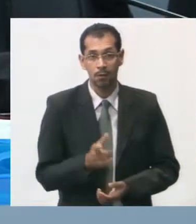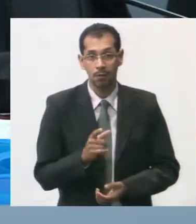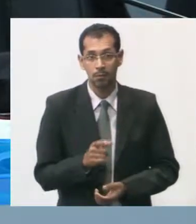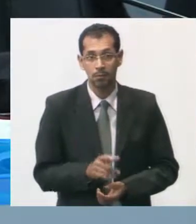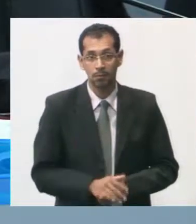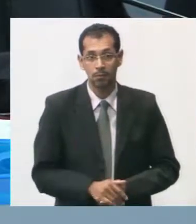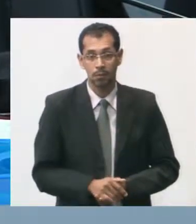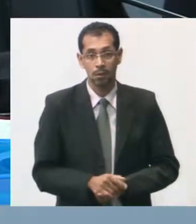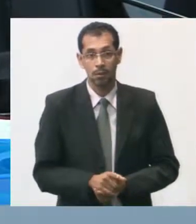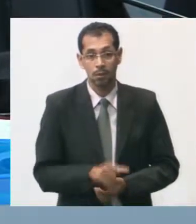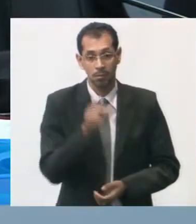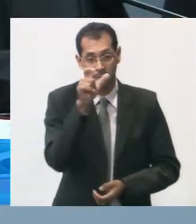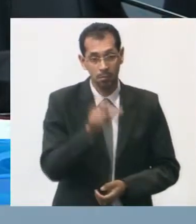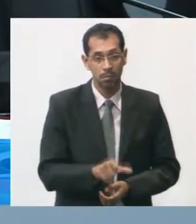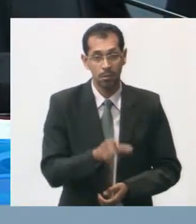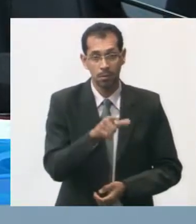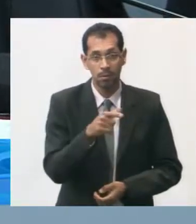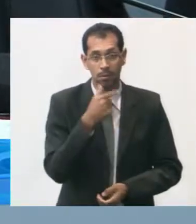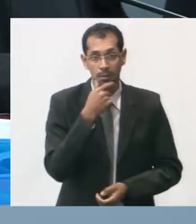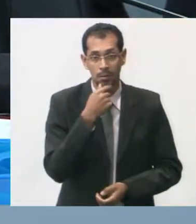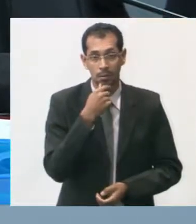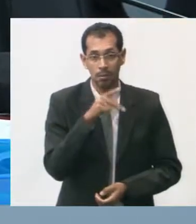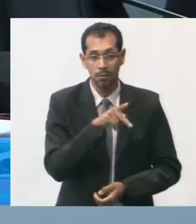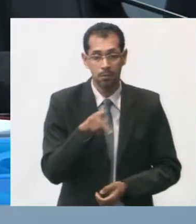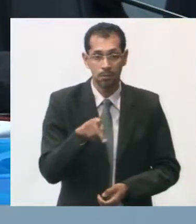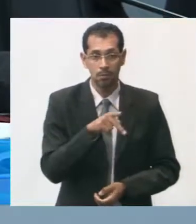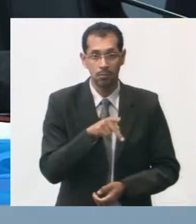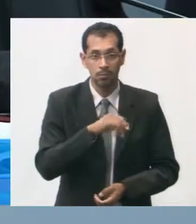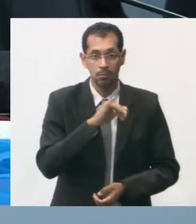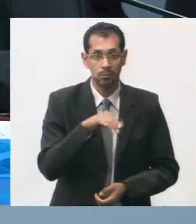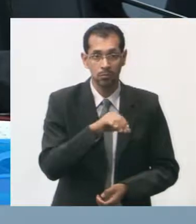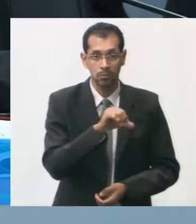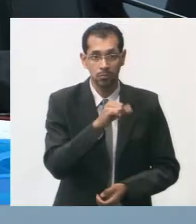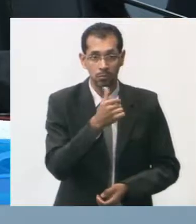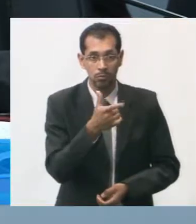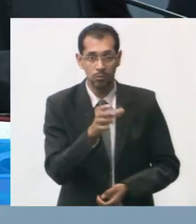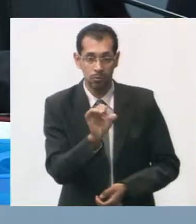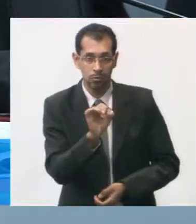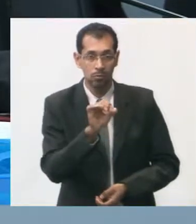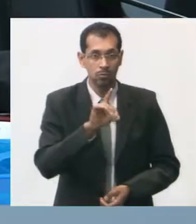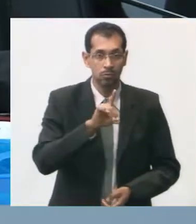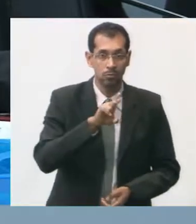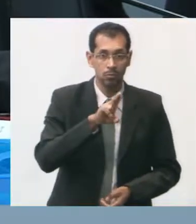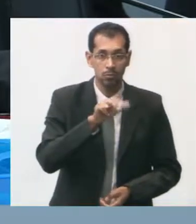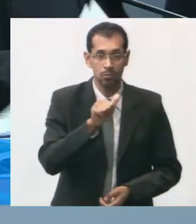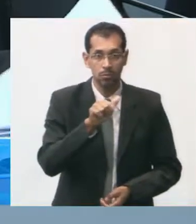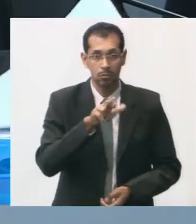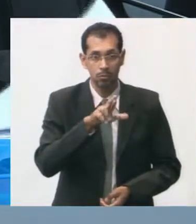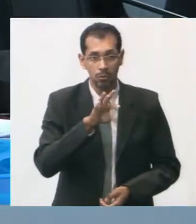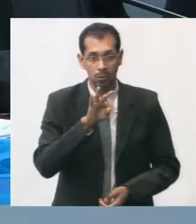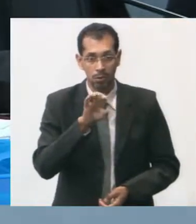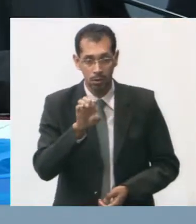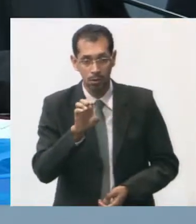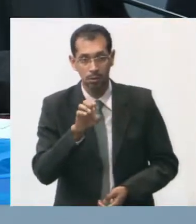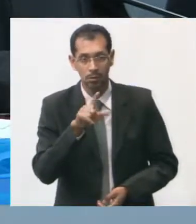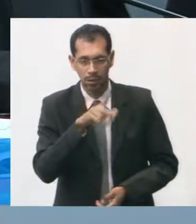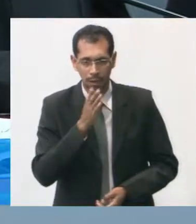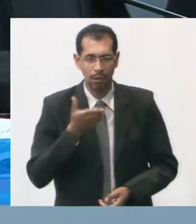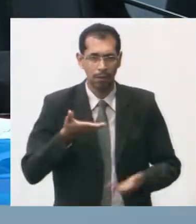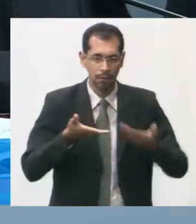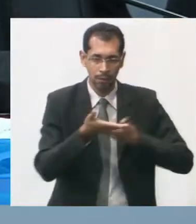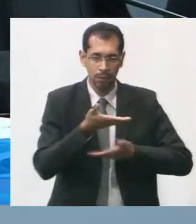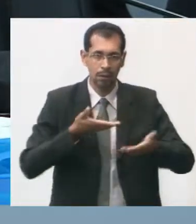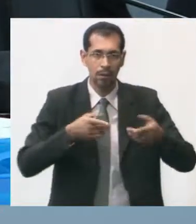que ele quer, de alguma forma, contribuir com essa devida homenagem póstuma às pessoas que dão nome a logradouros